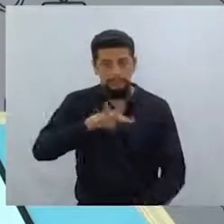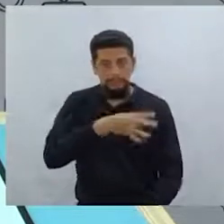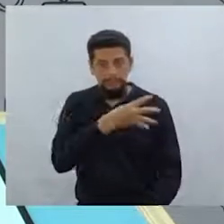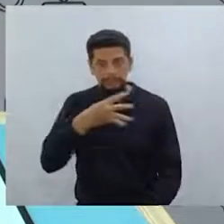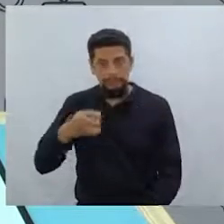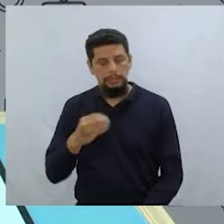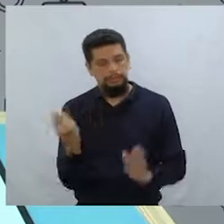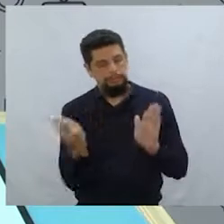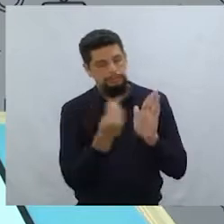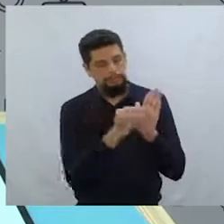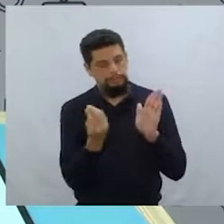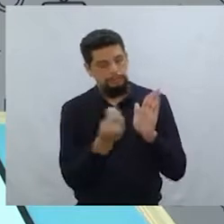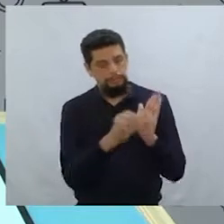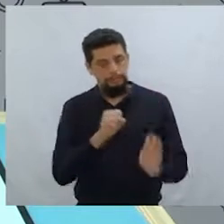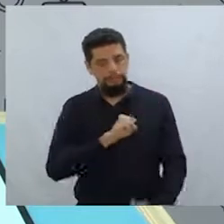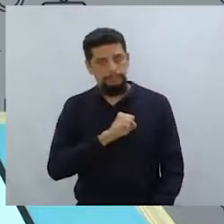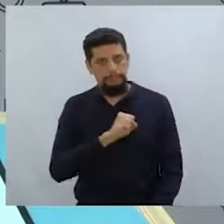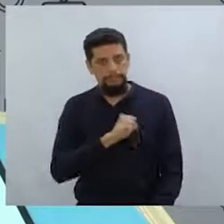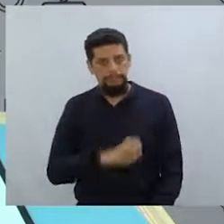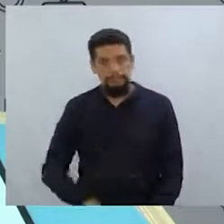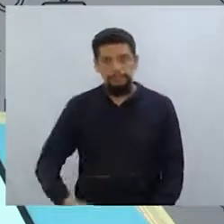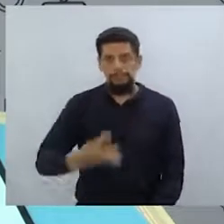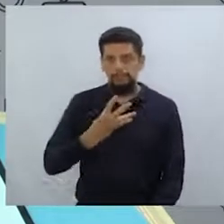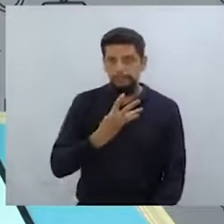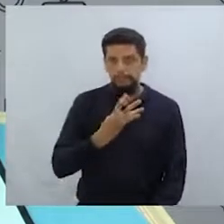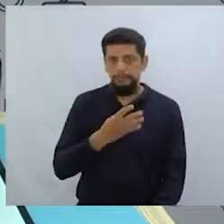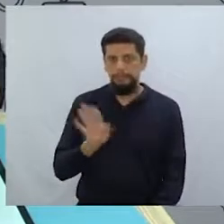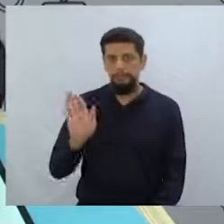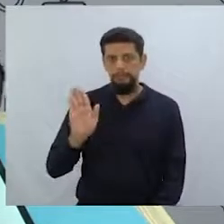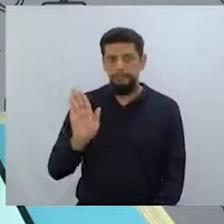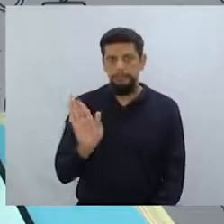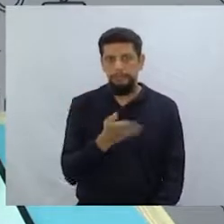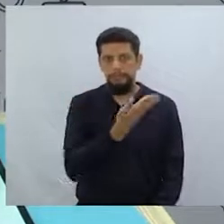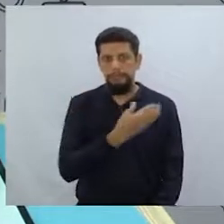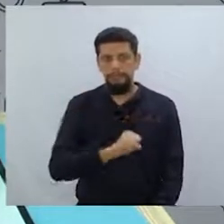lá. Aí nós colocamos o número, ó.